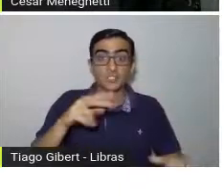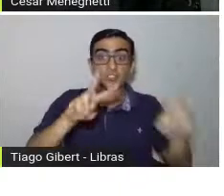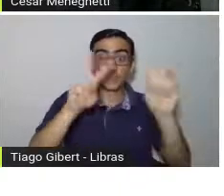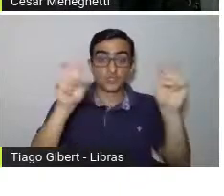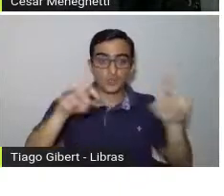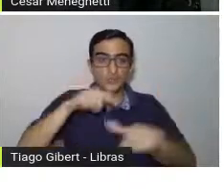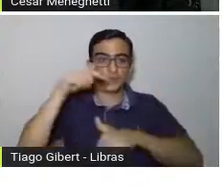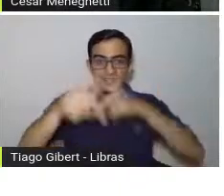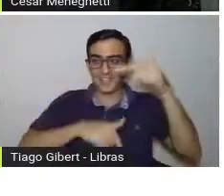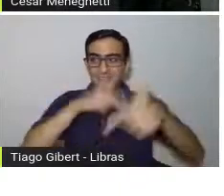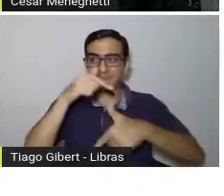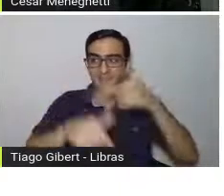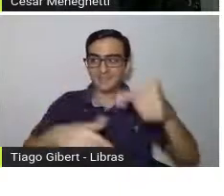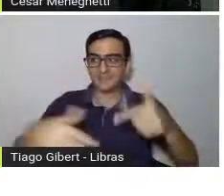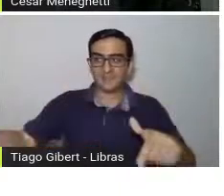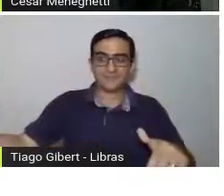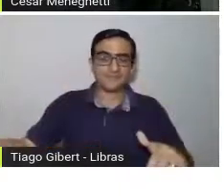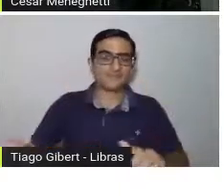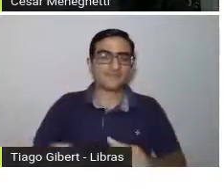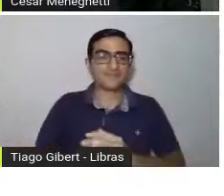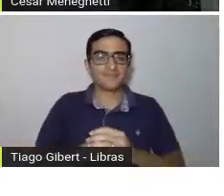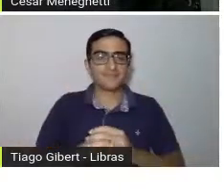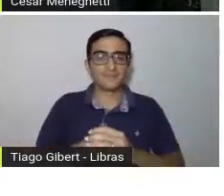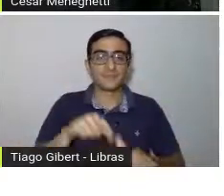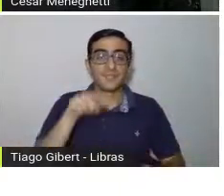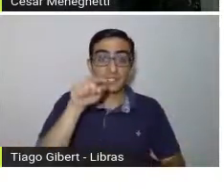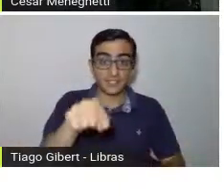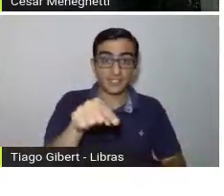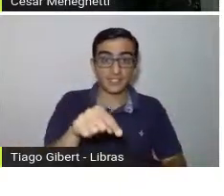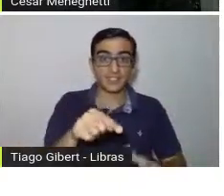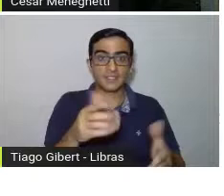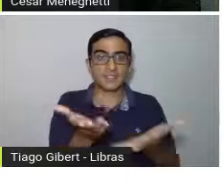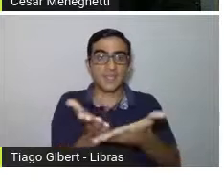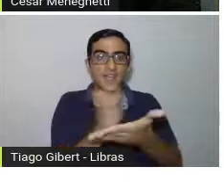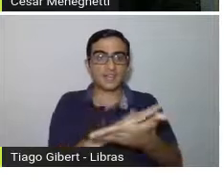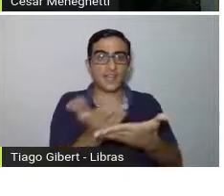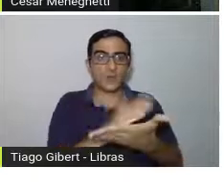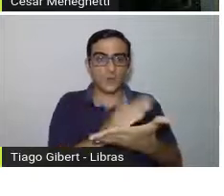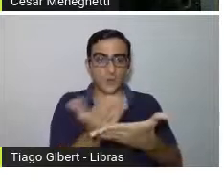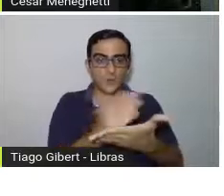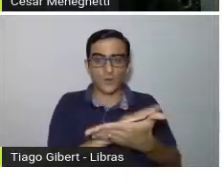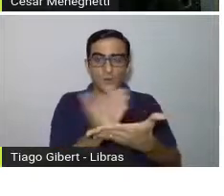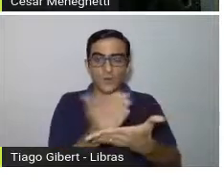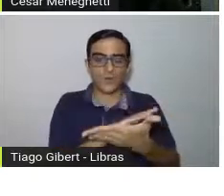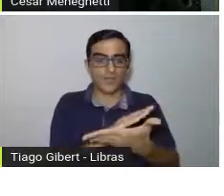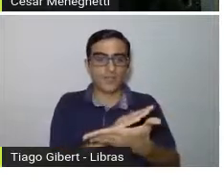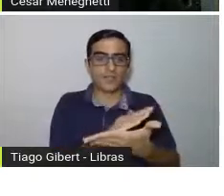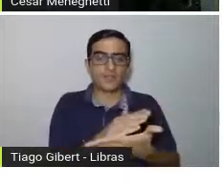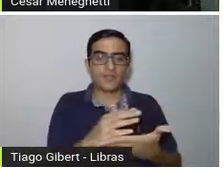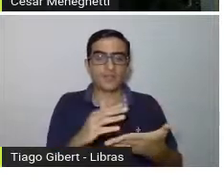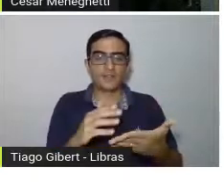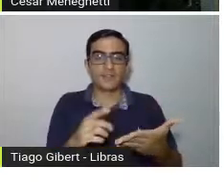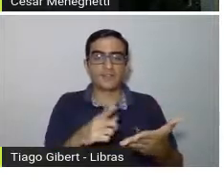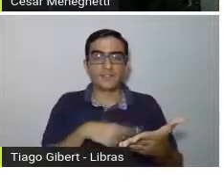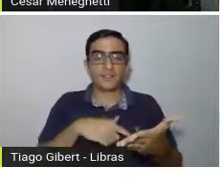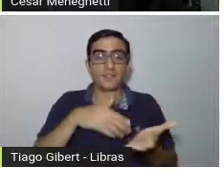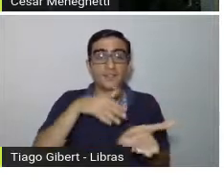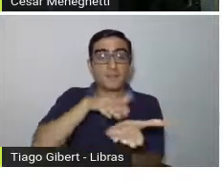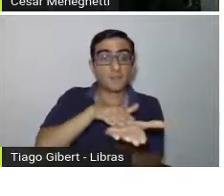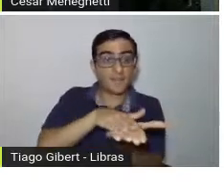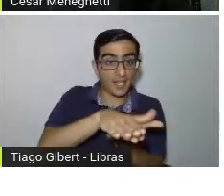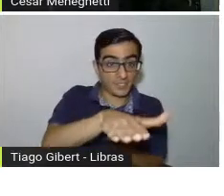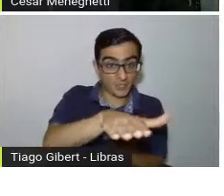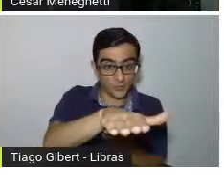trabalho também. Esse é o Esse é. catálogo, a capa do catálogo foi impresso